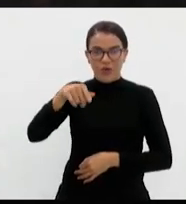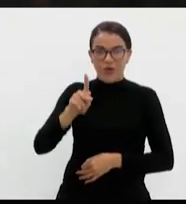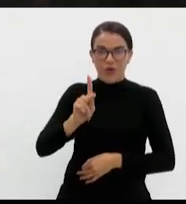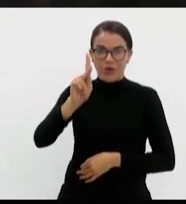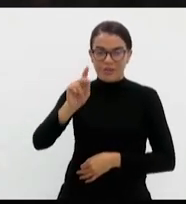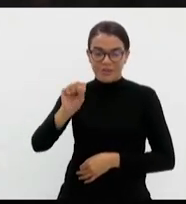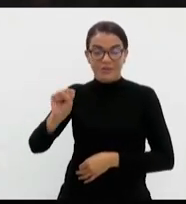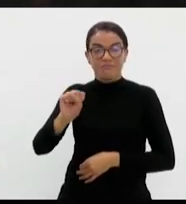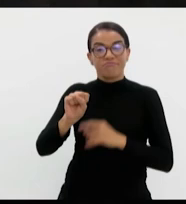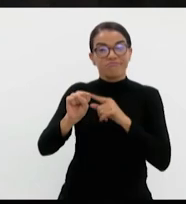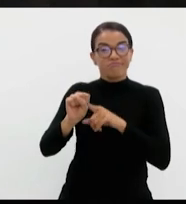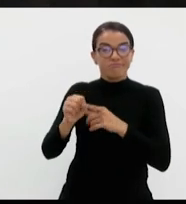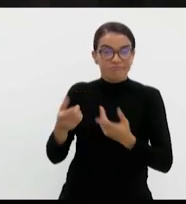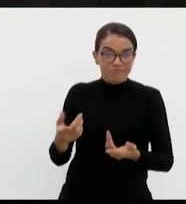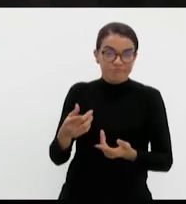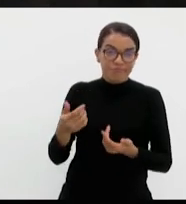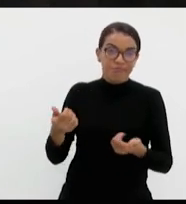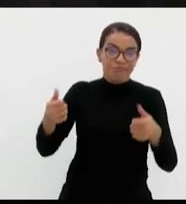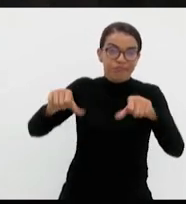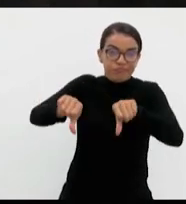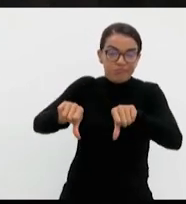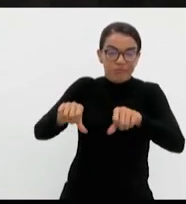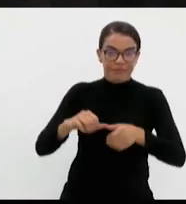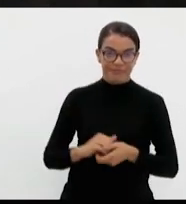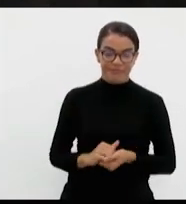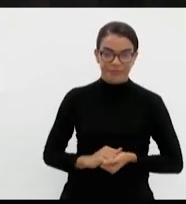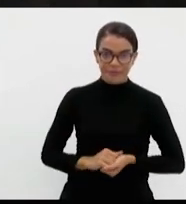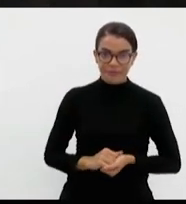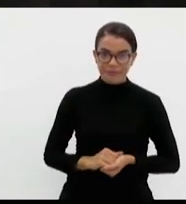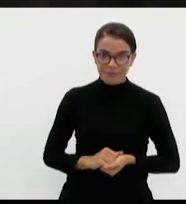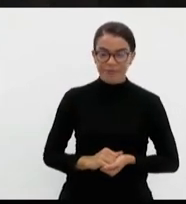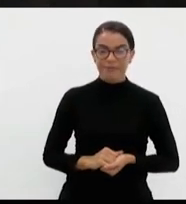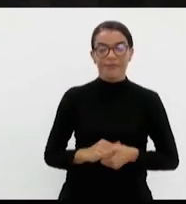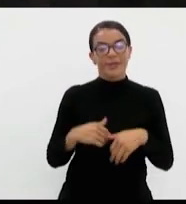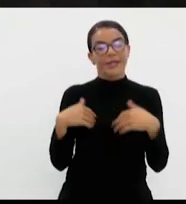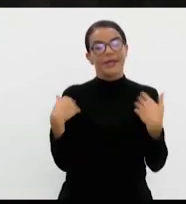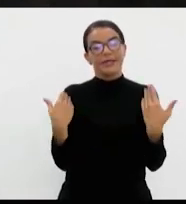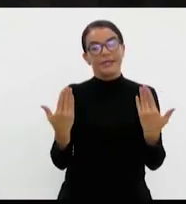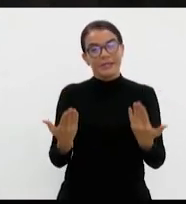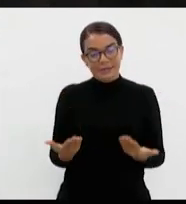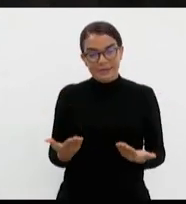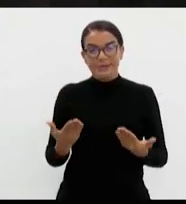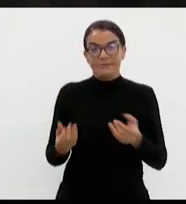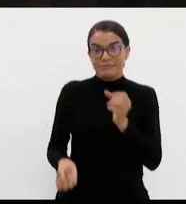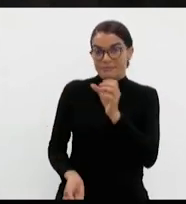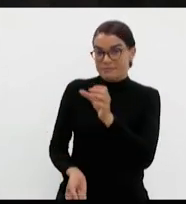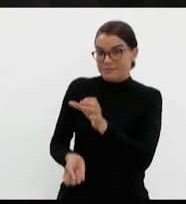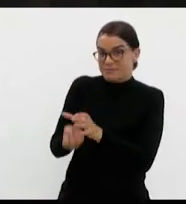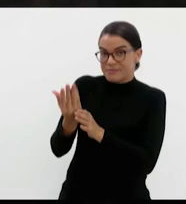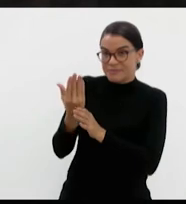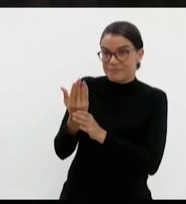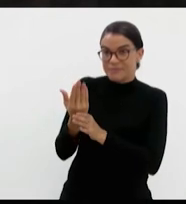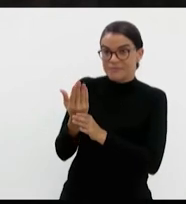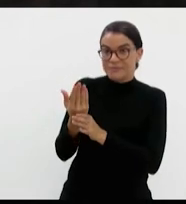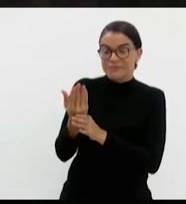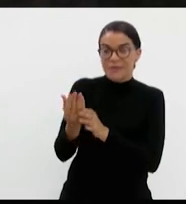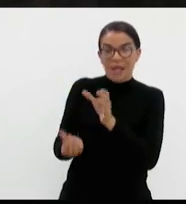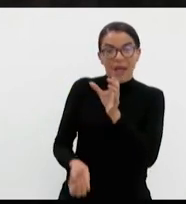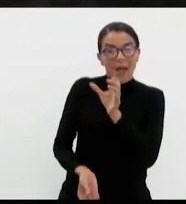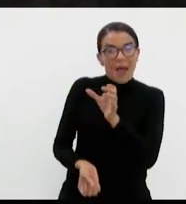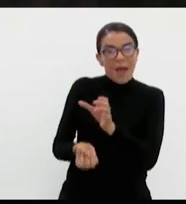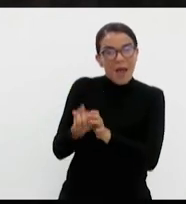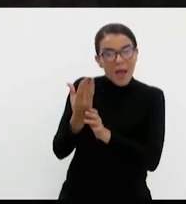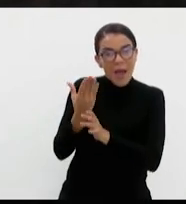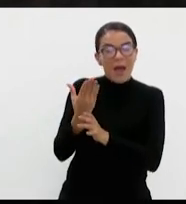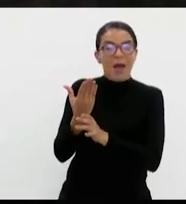a concessão à iniciativa privada se deu. Aí aparece, senhor presidente, vencendo